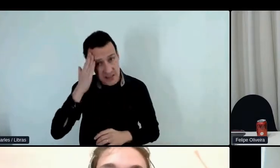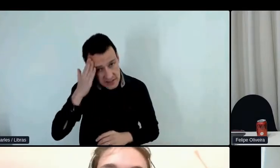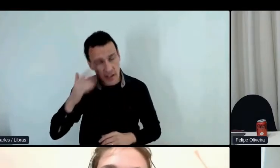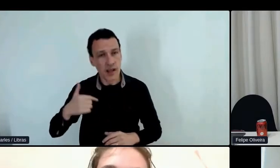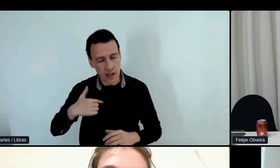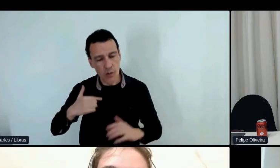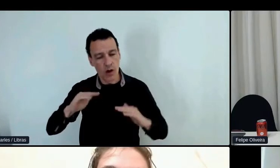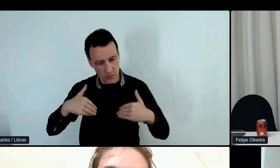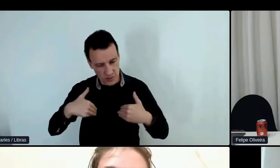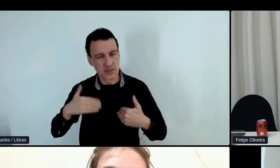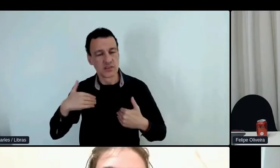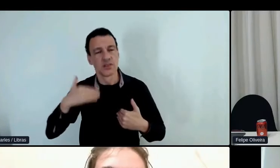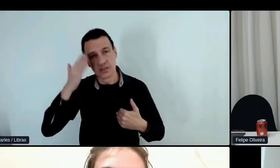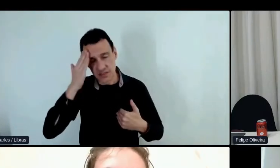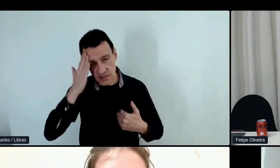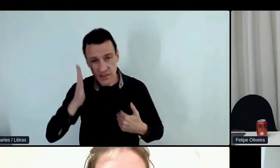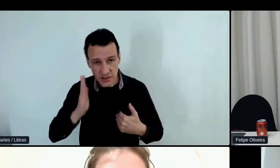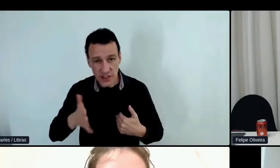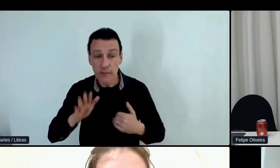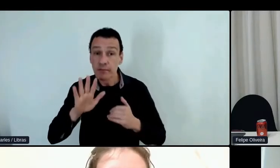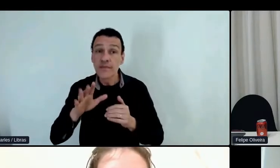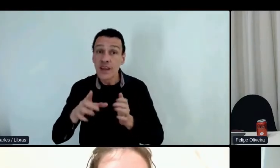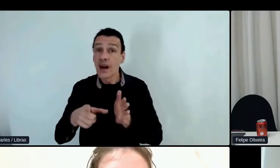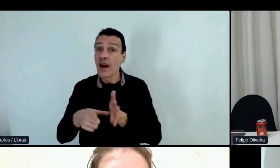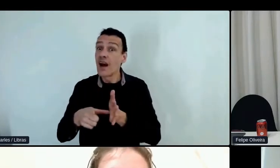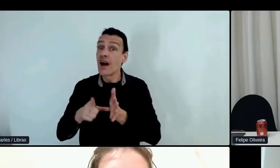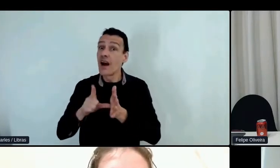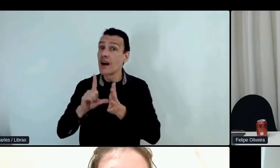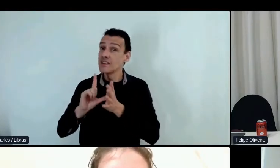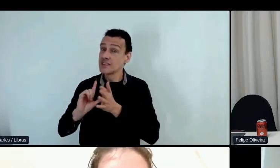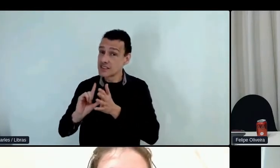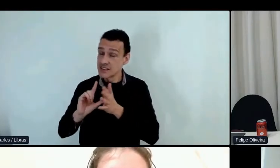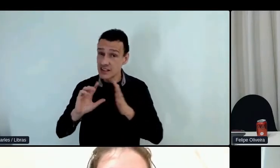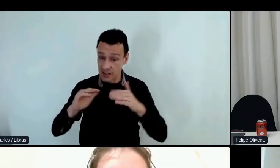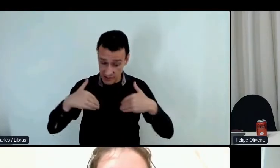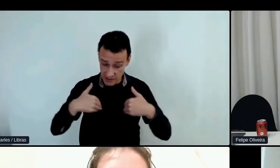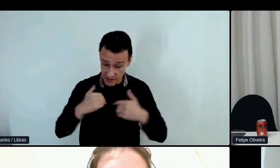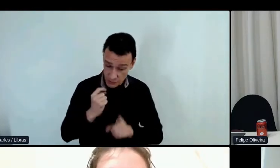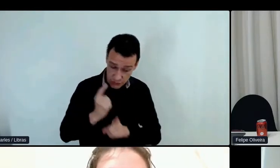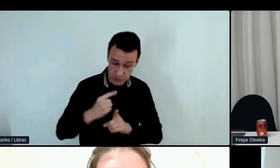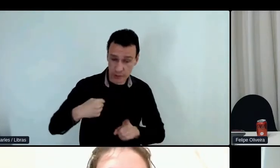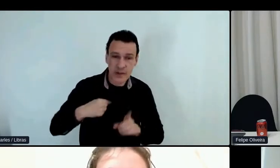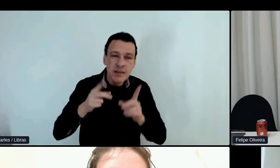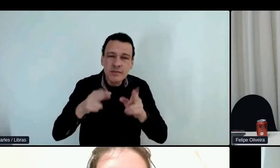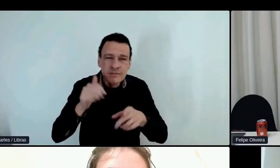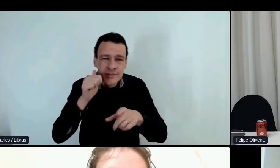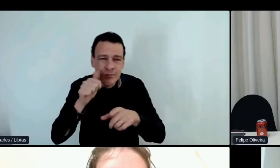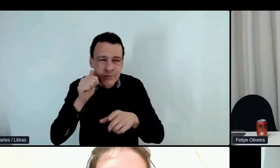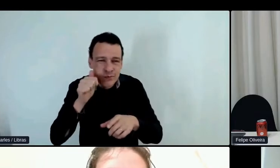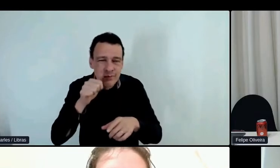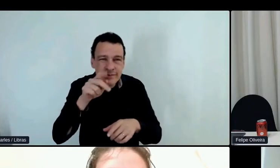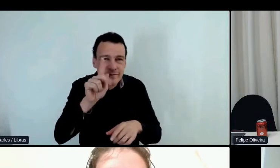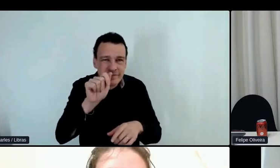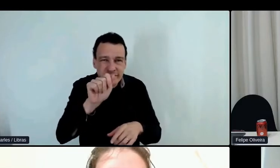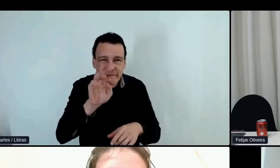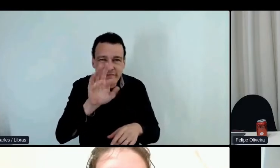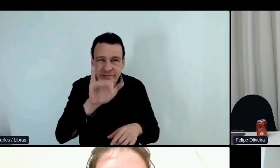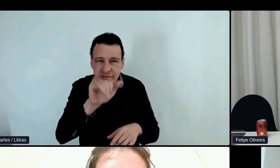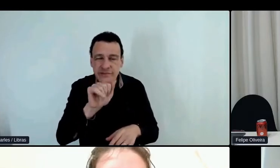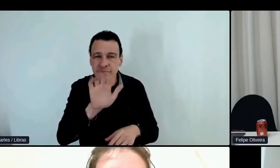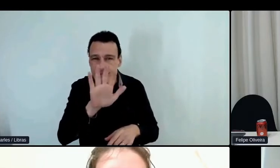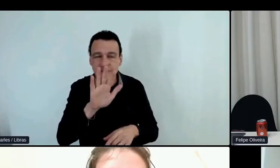Mercado Livre. Agora, na outra empresa que eu trabalhei, isso não era a minha realidade, isso mesmo